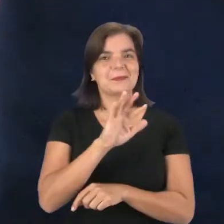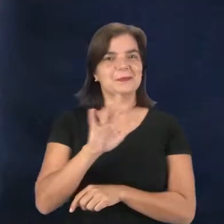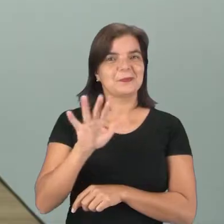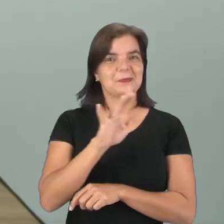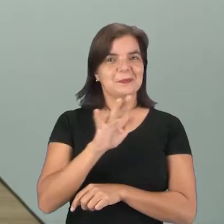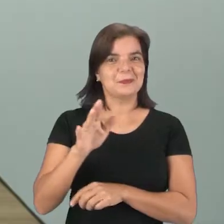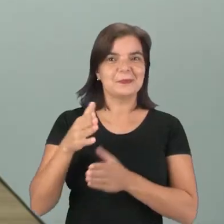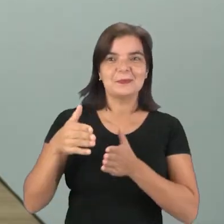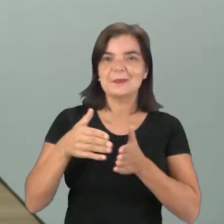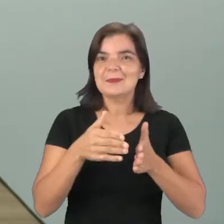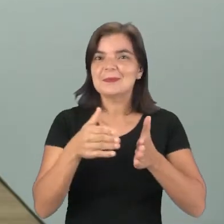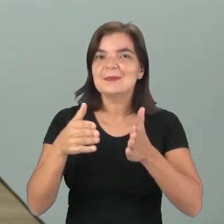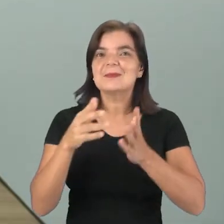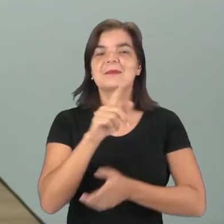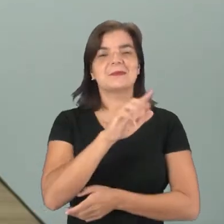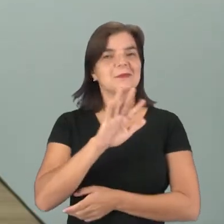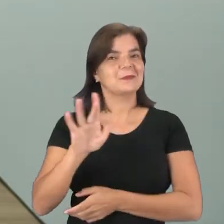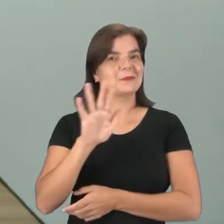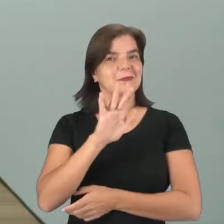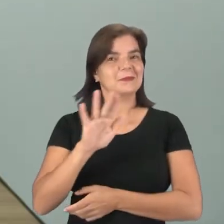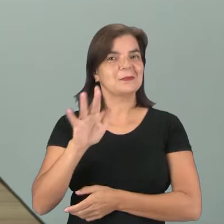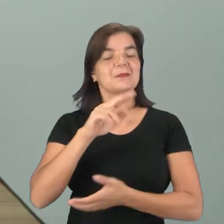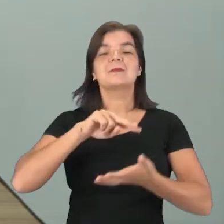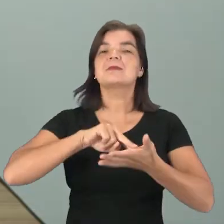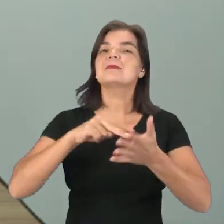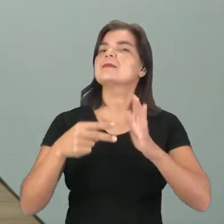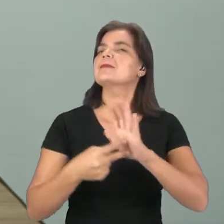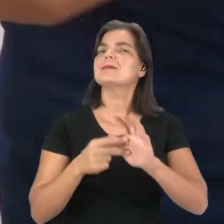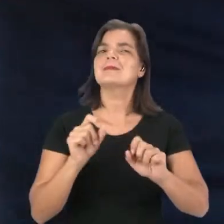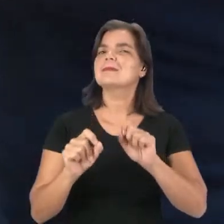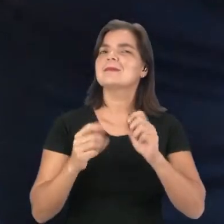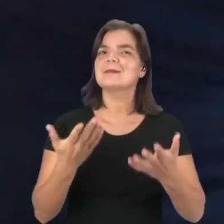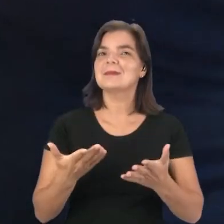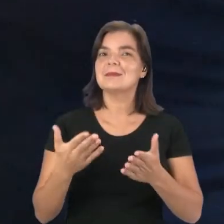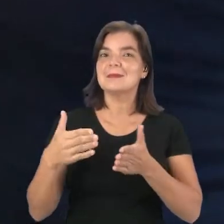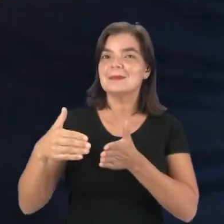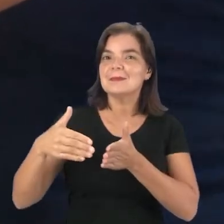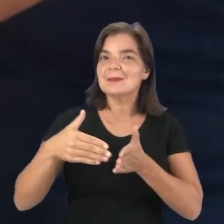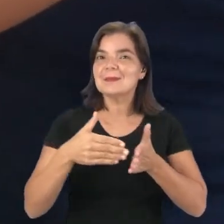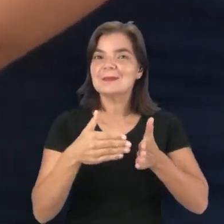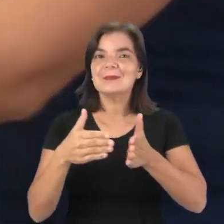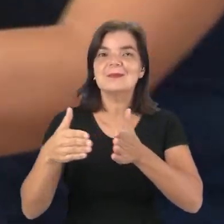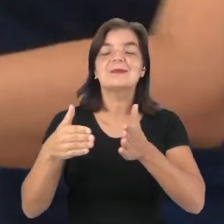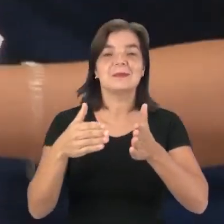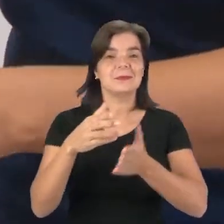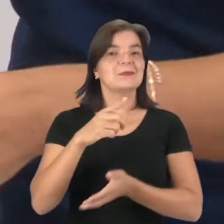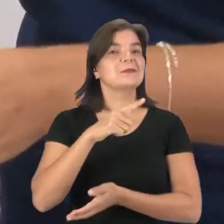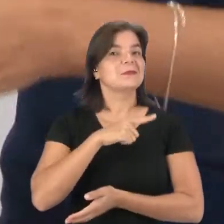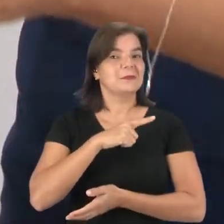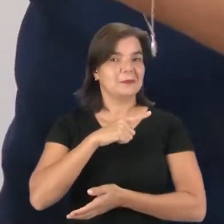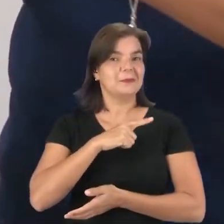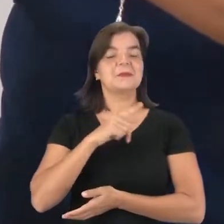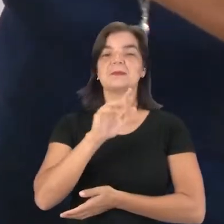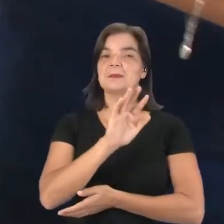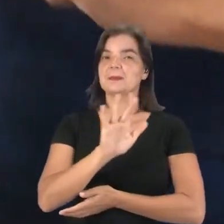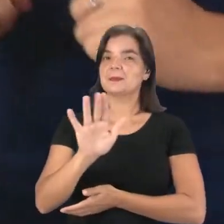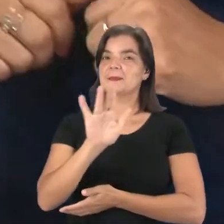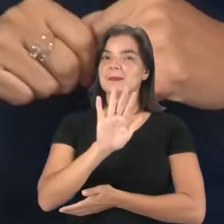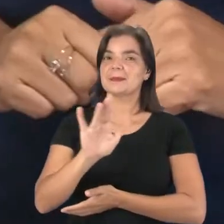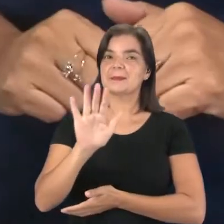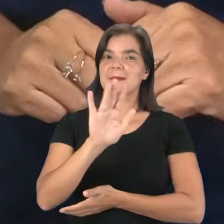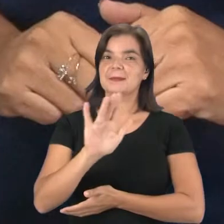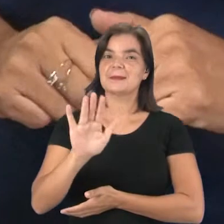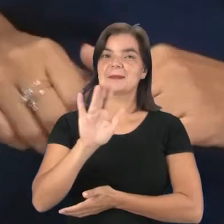a trilha do alfabeto significa o quê que é um a trilha que tem as letras